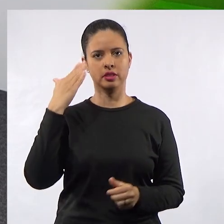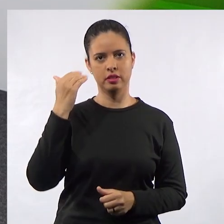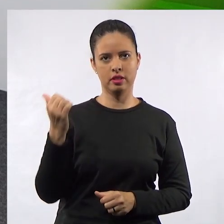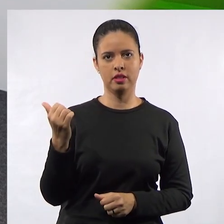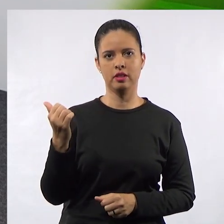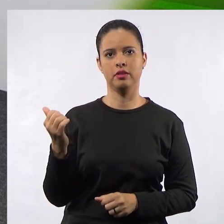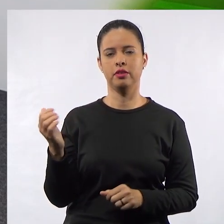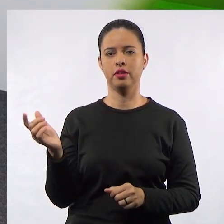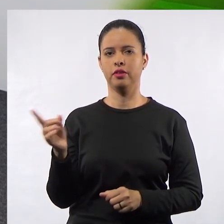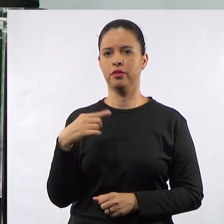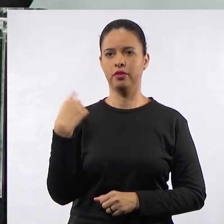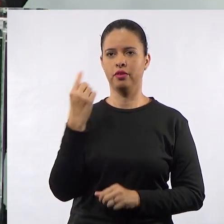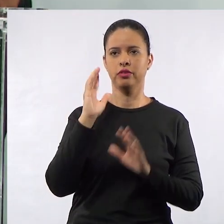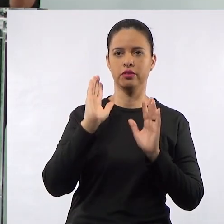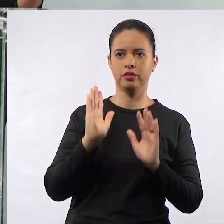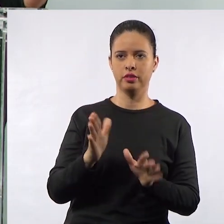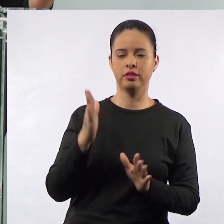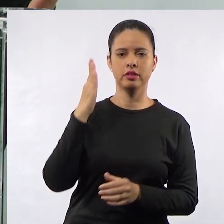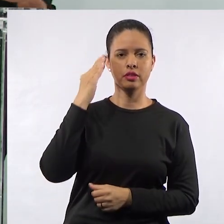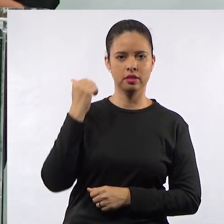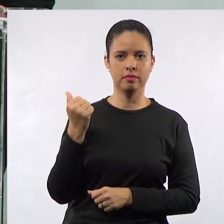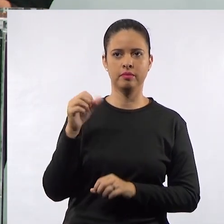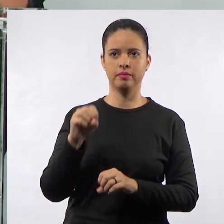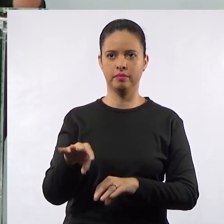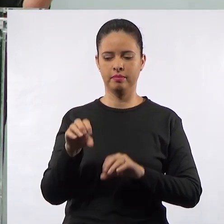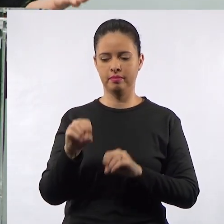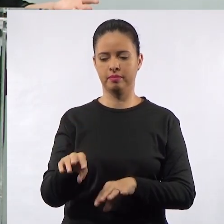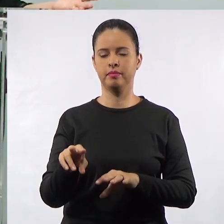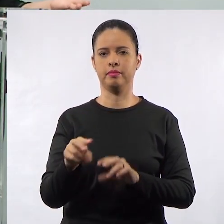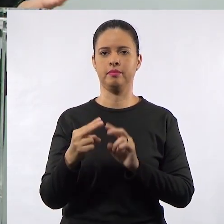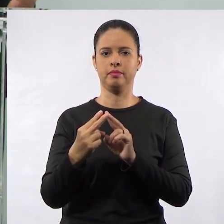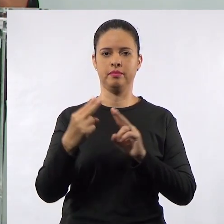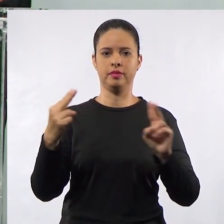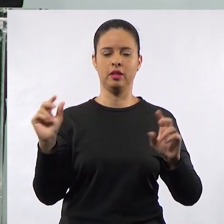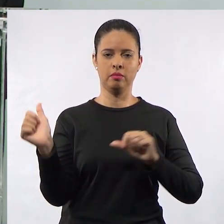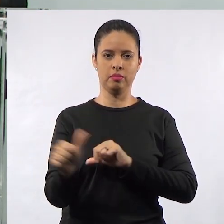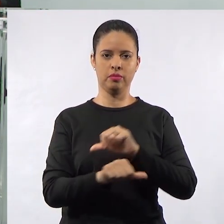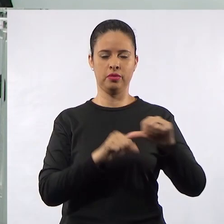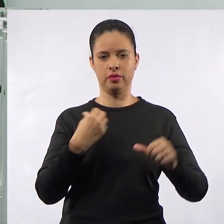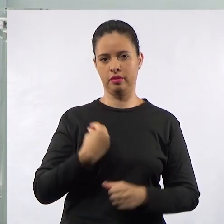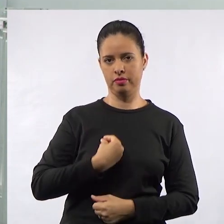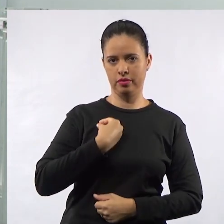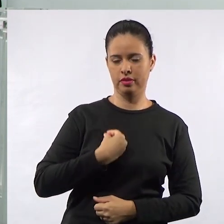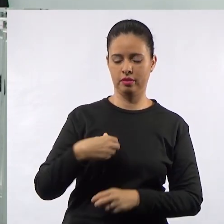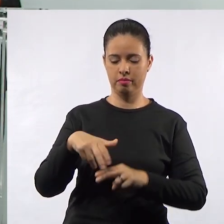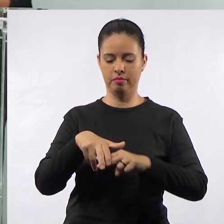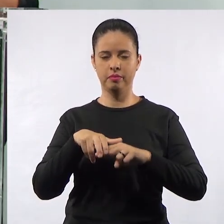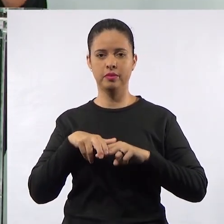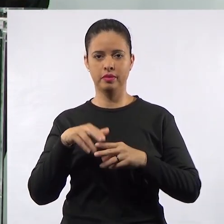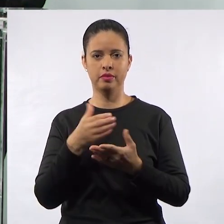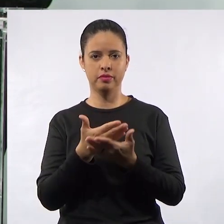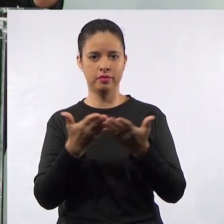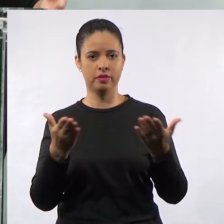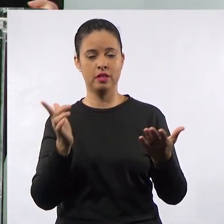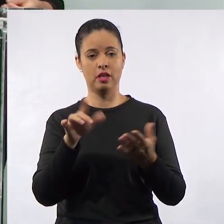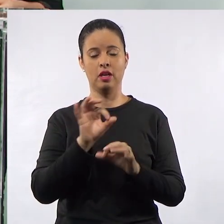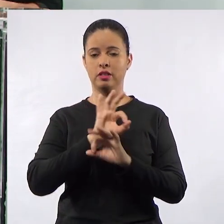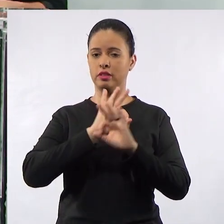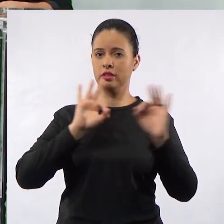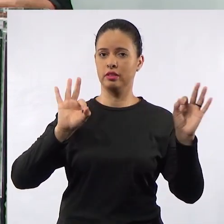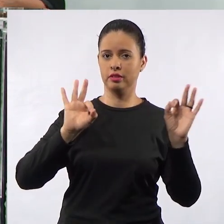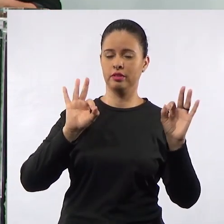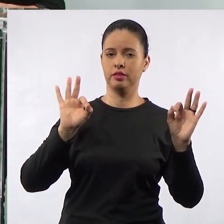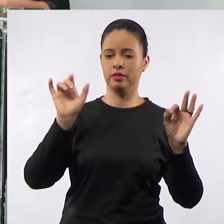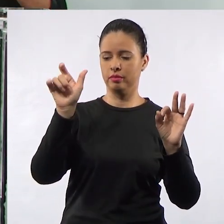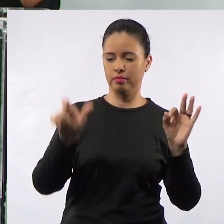de costume nós já sabemos que de fato a educação a distância ela muda a realidade é por isso que você será um excelente